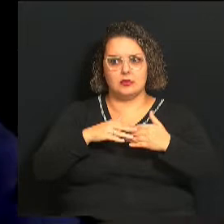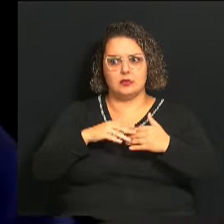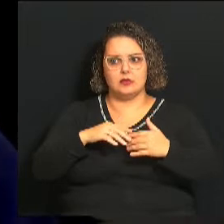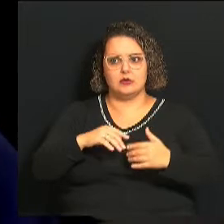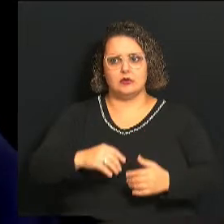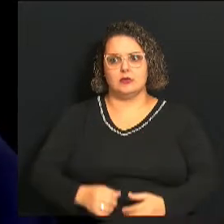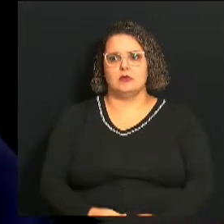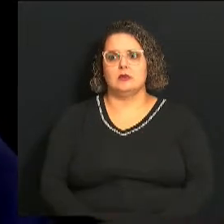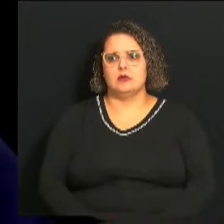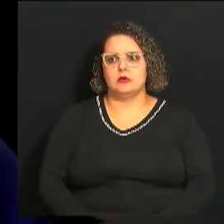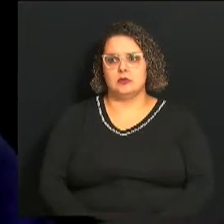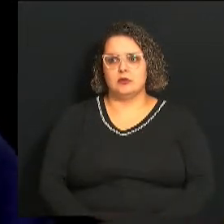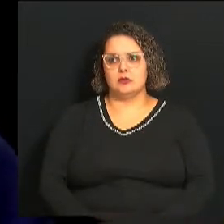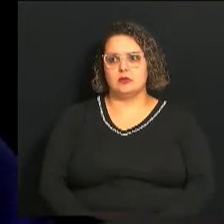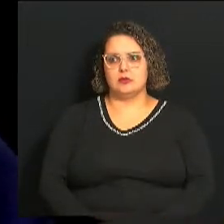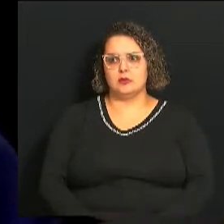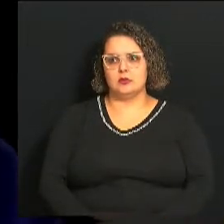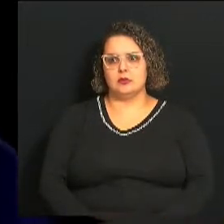estar com o microfone.